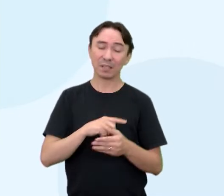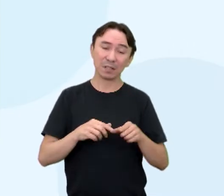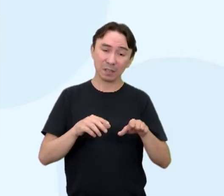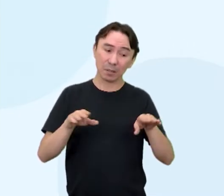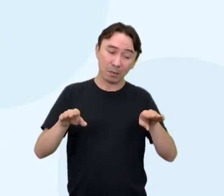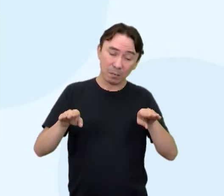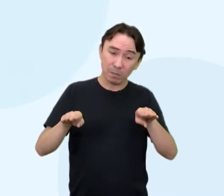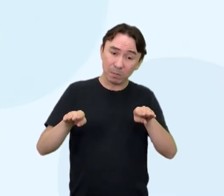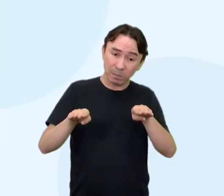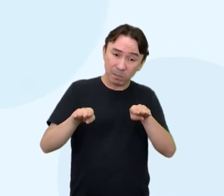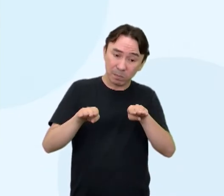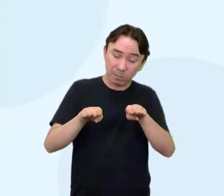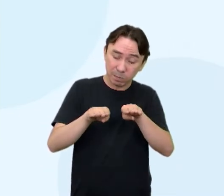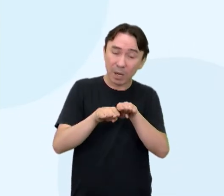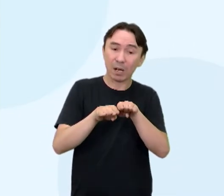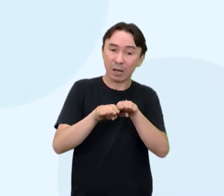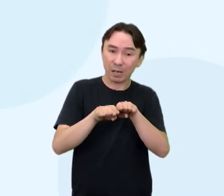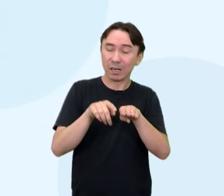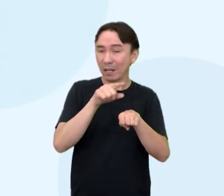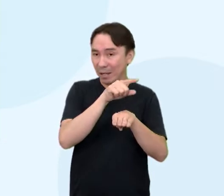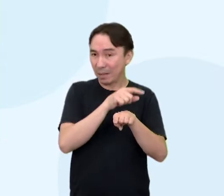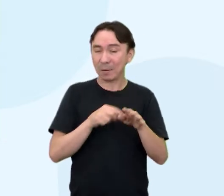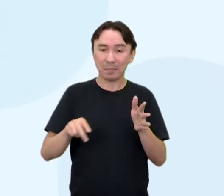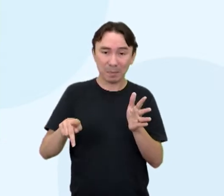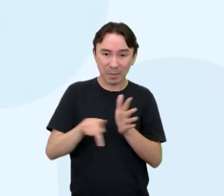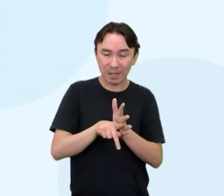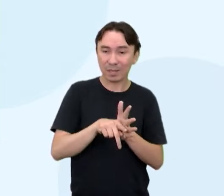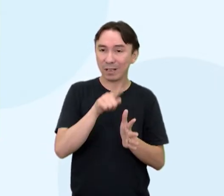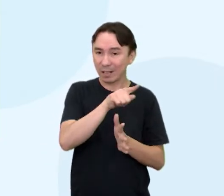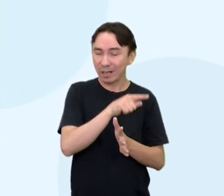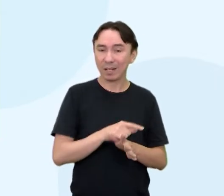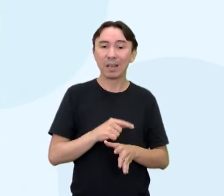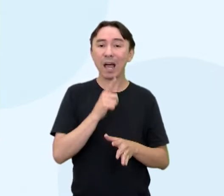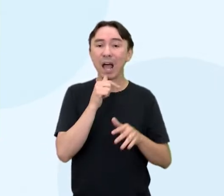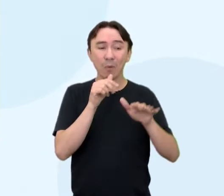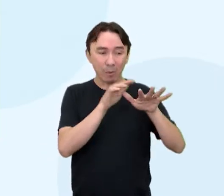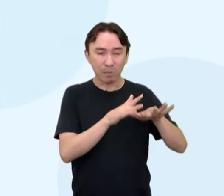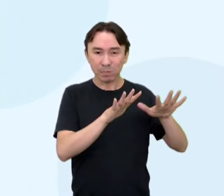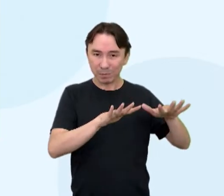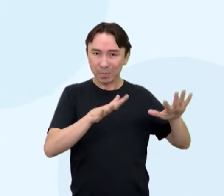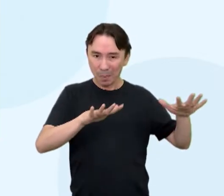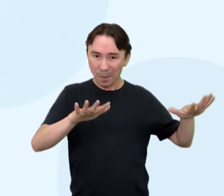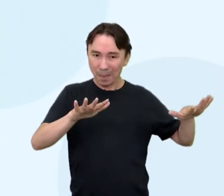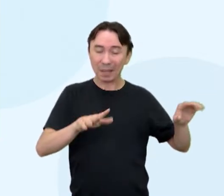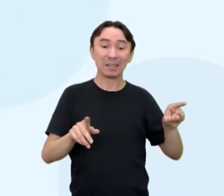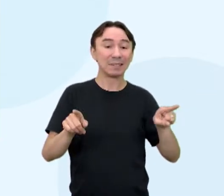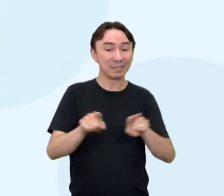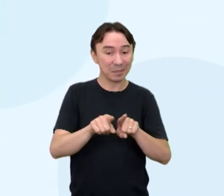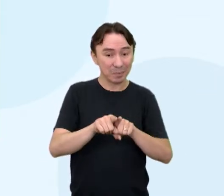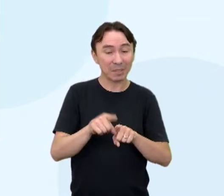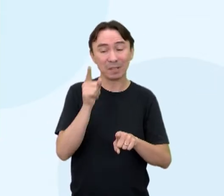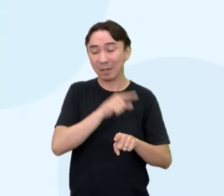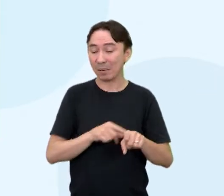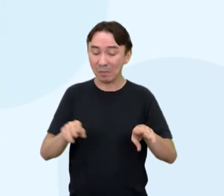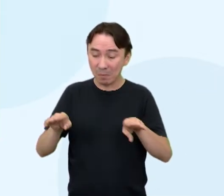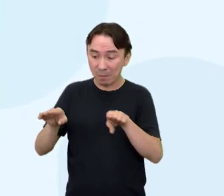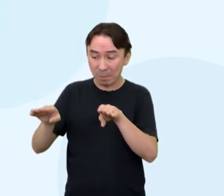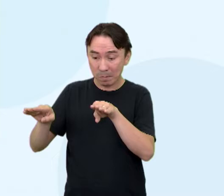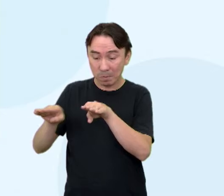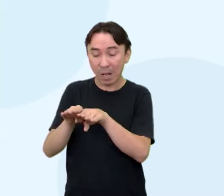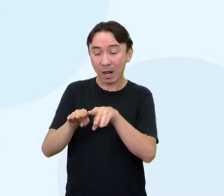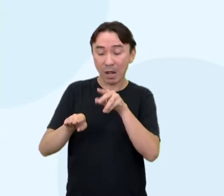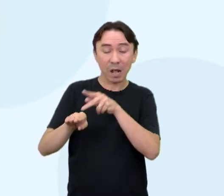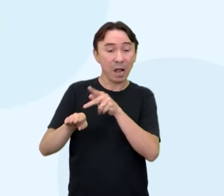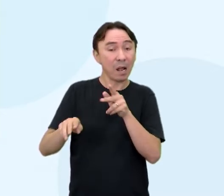placa tectônica oceânica com uma placa continental. Nesse caso aqui nós temos aí